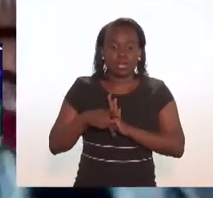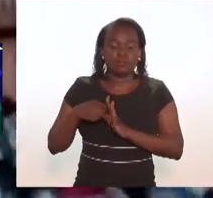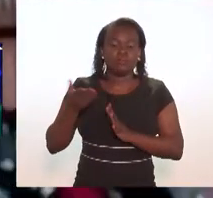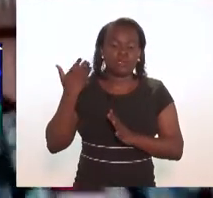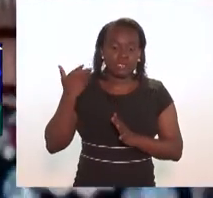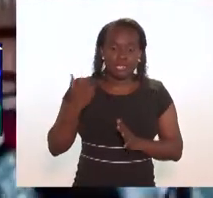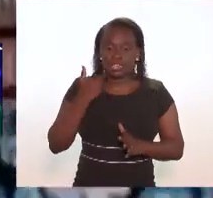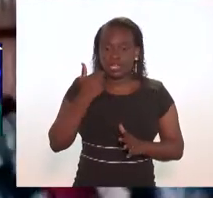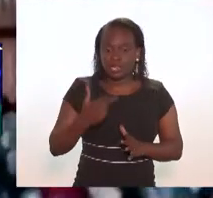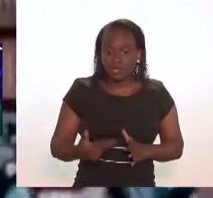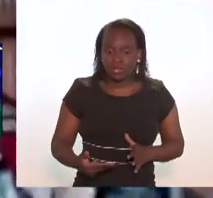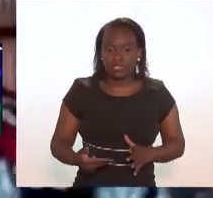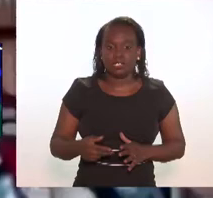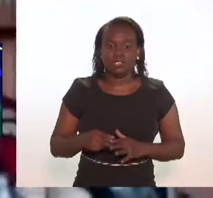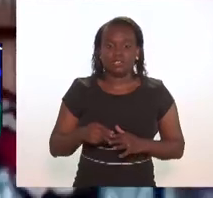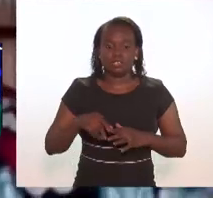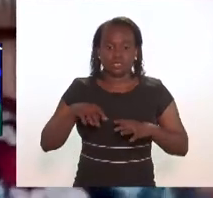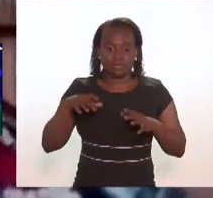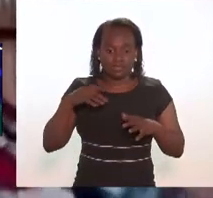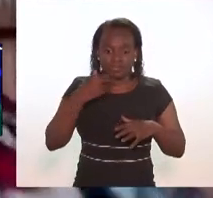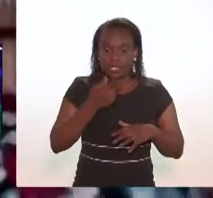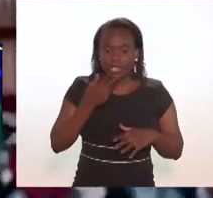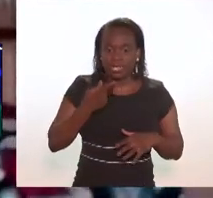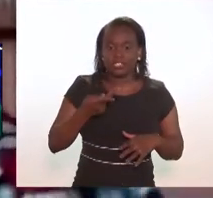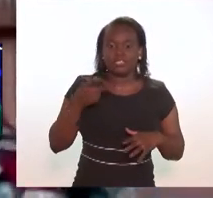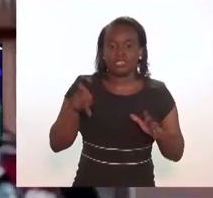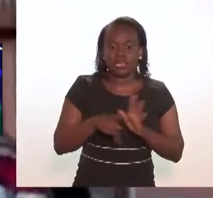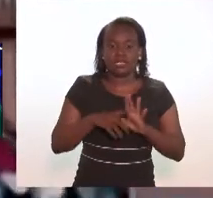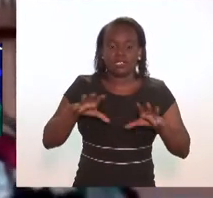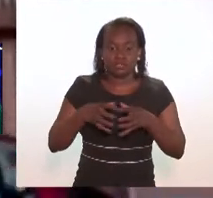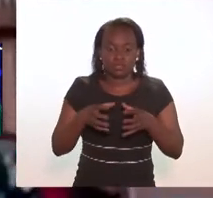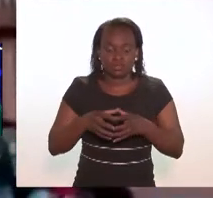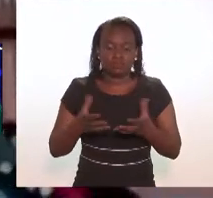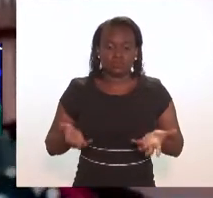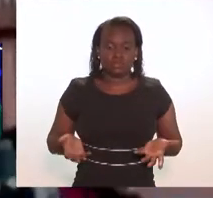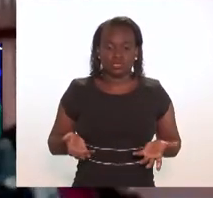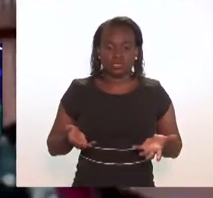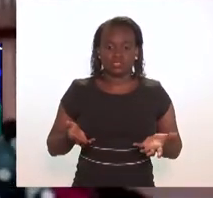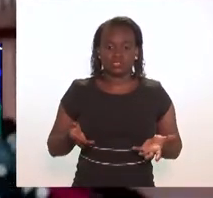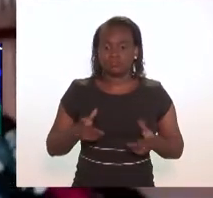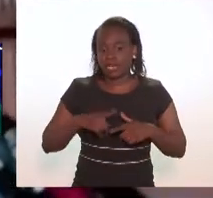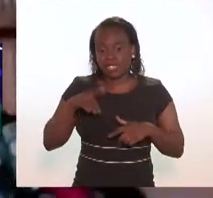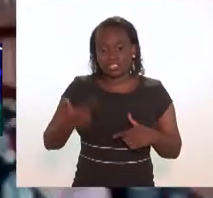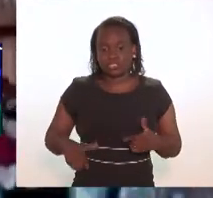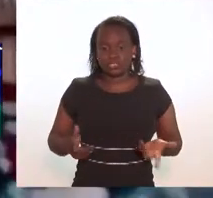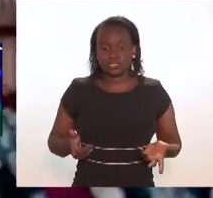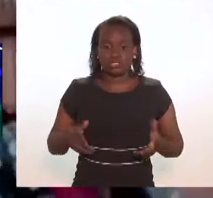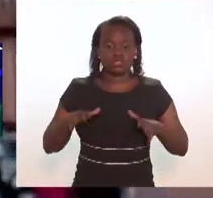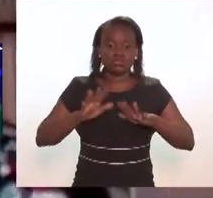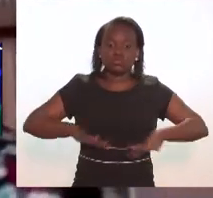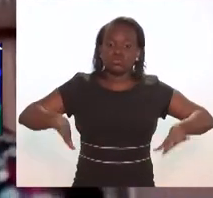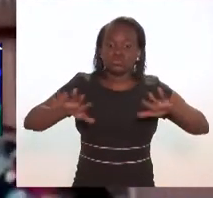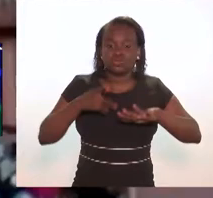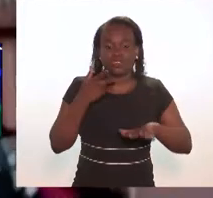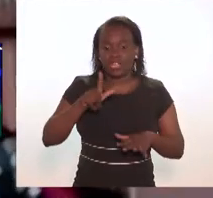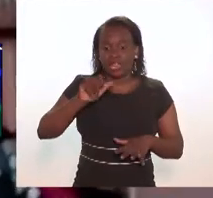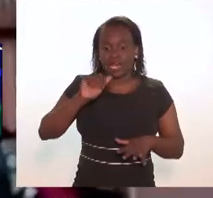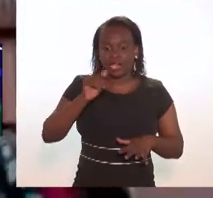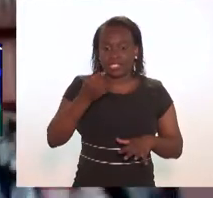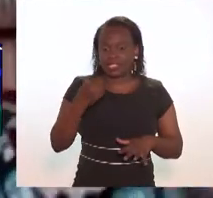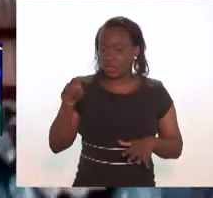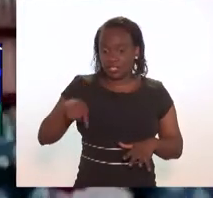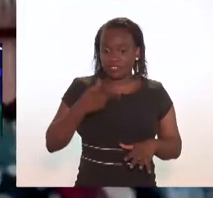da língua pajubá, que é a língua falada pelos LGBTQI+. E todo mundo fala em lacração